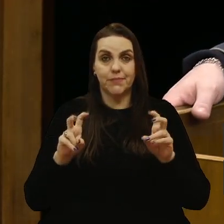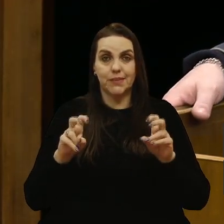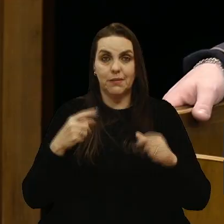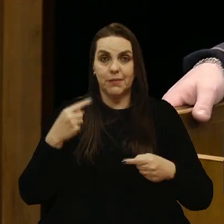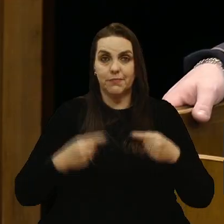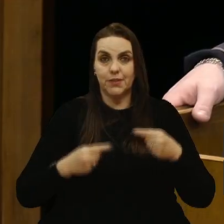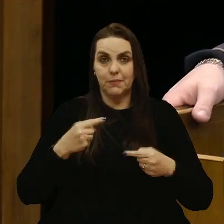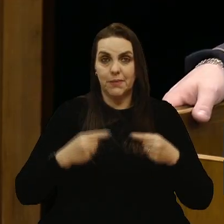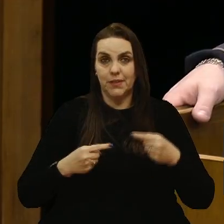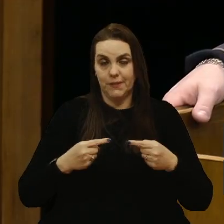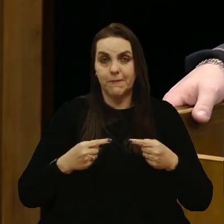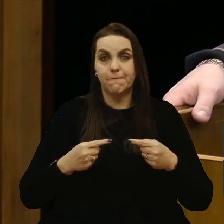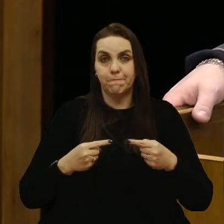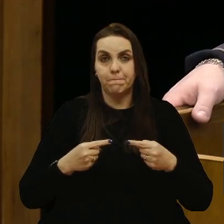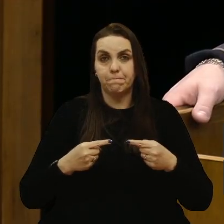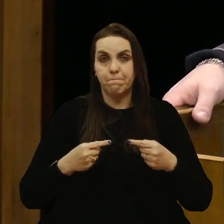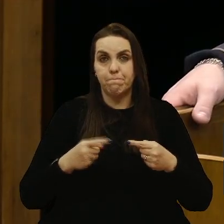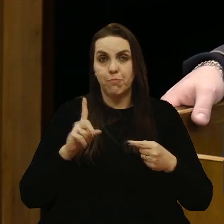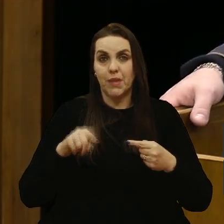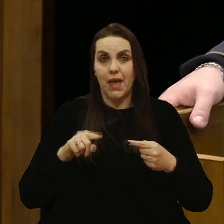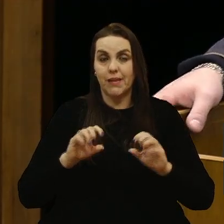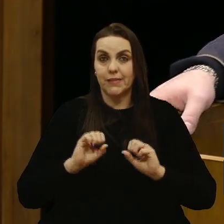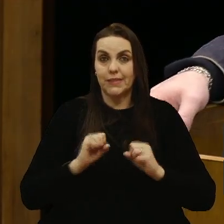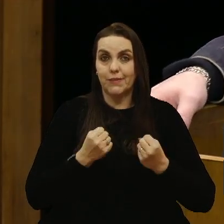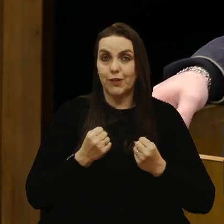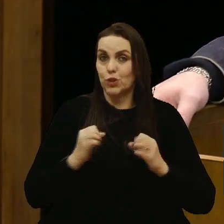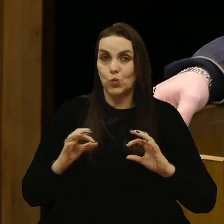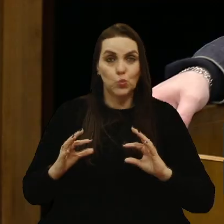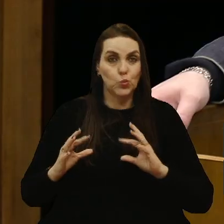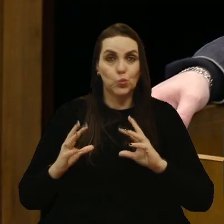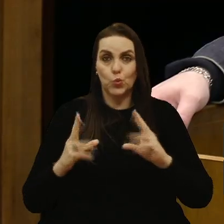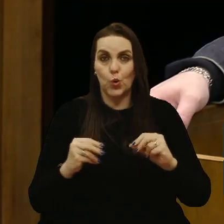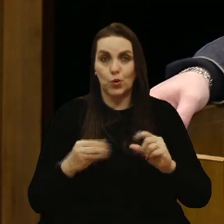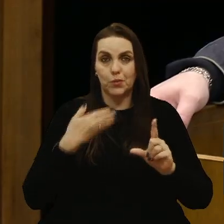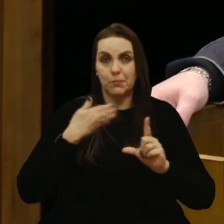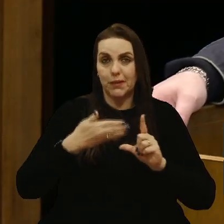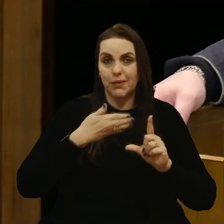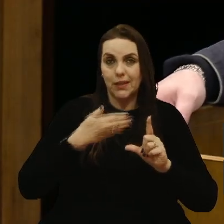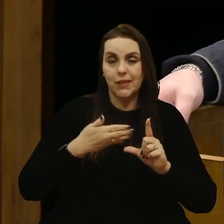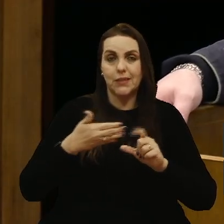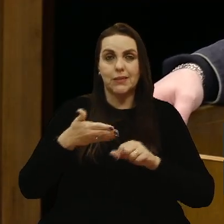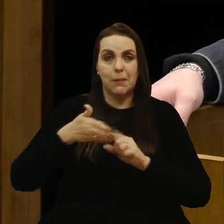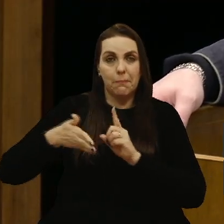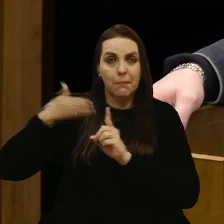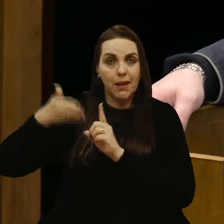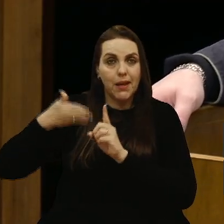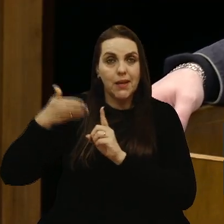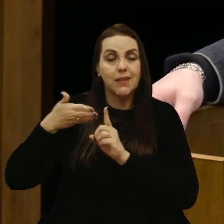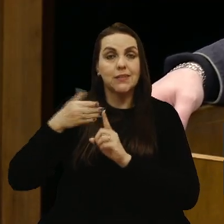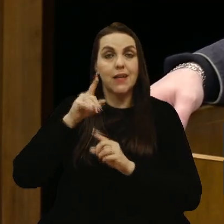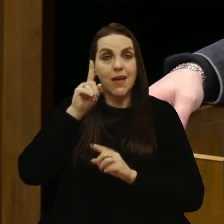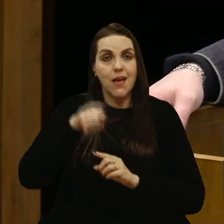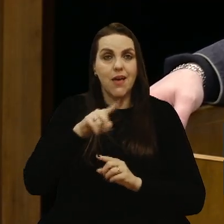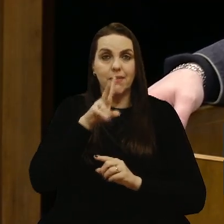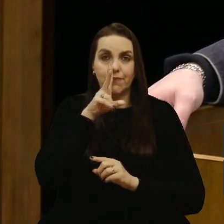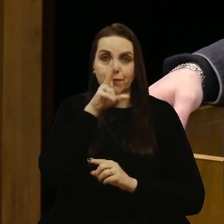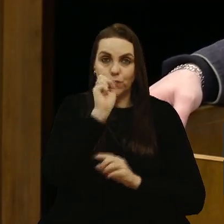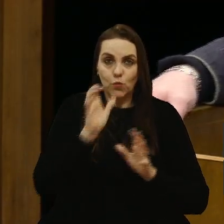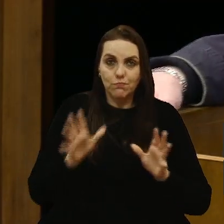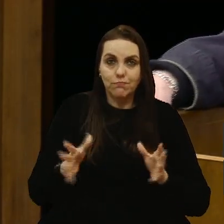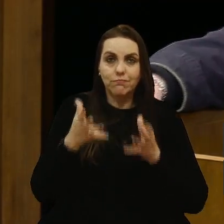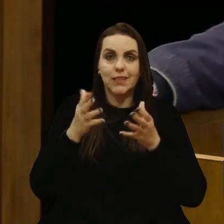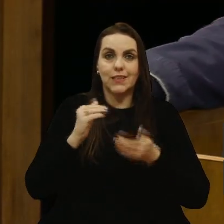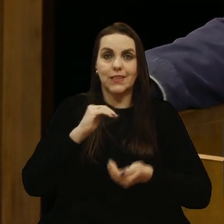lá, que foi defendido por todos os painelistas e palestrantes, é o fortalecimento